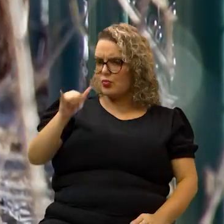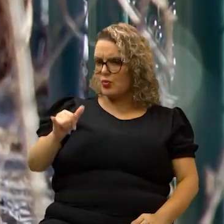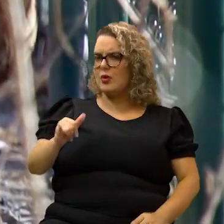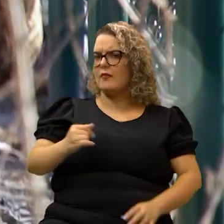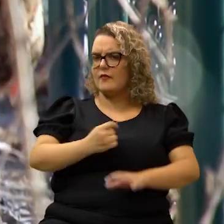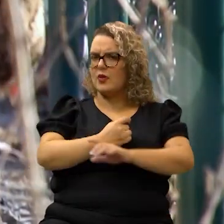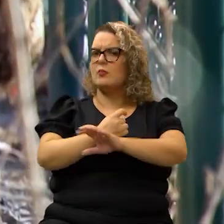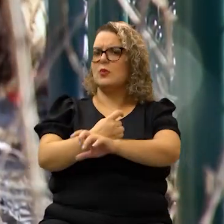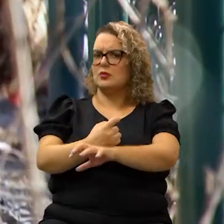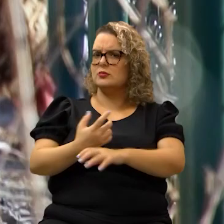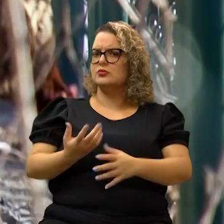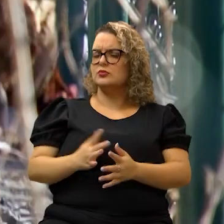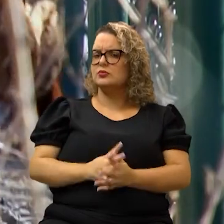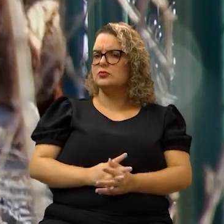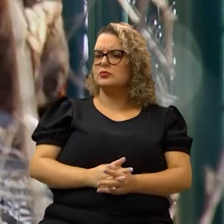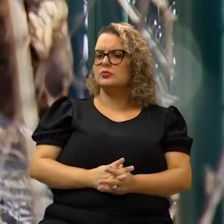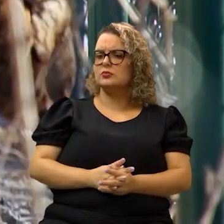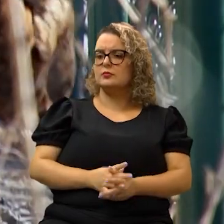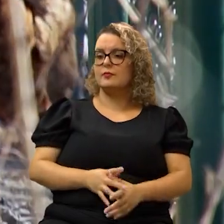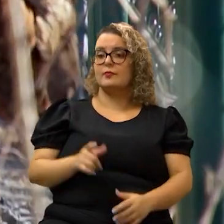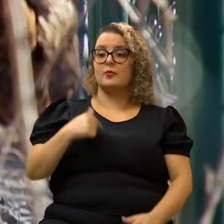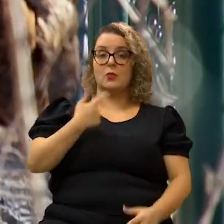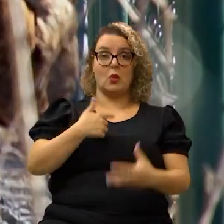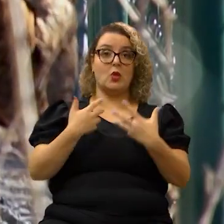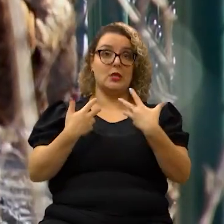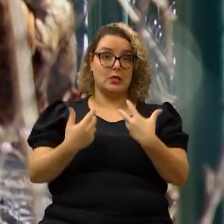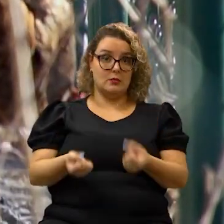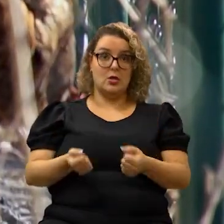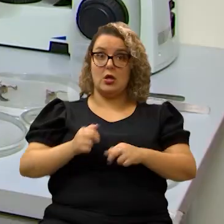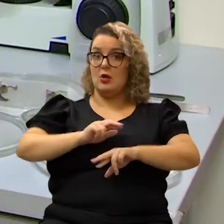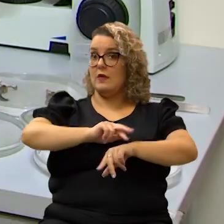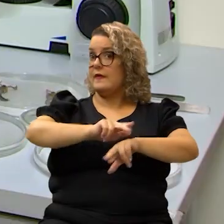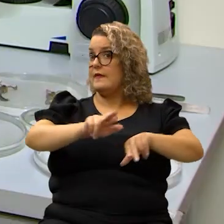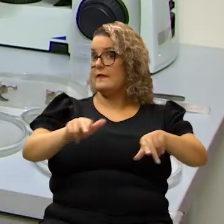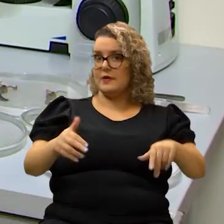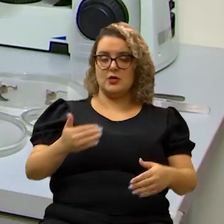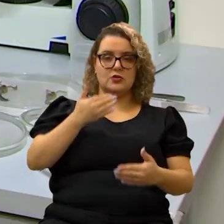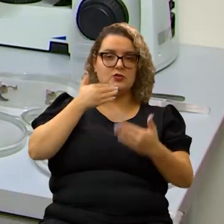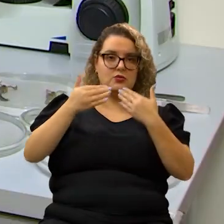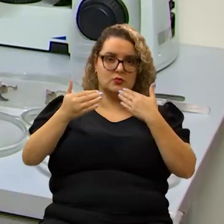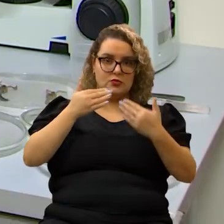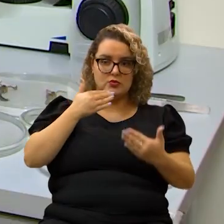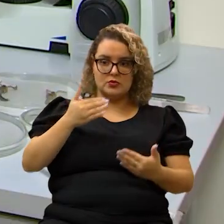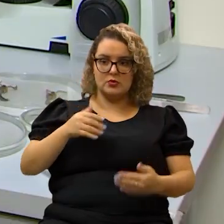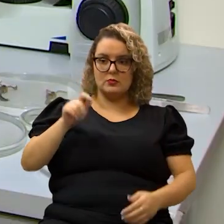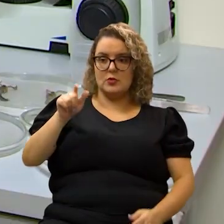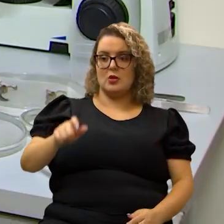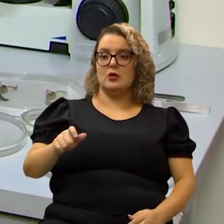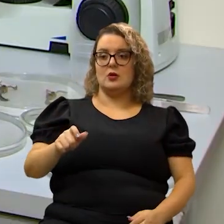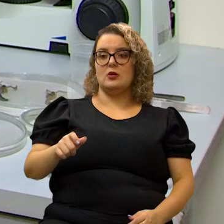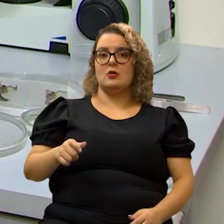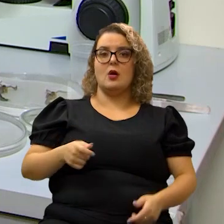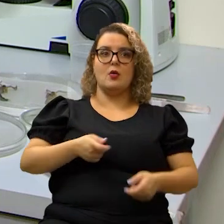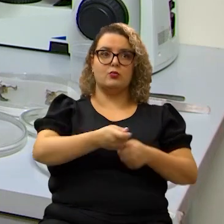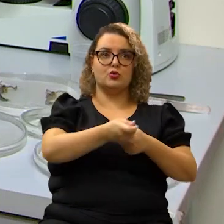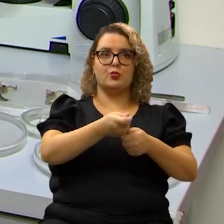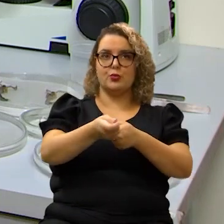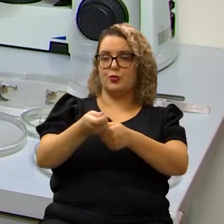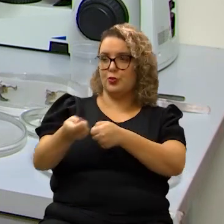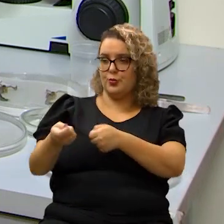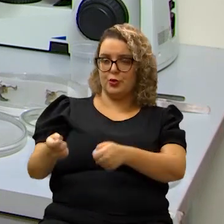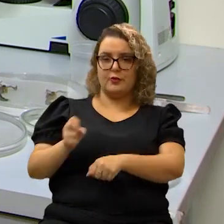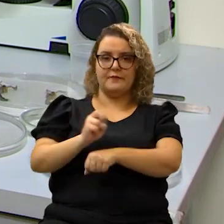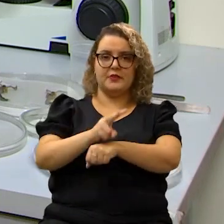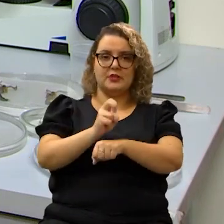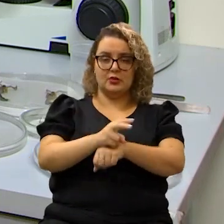afinal, a galinha evita o aparecimento desses bichinhos? A gente recebe inúmeros chamados da pessoa que